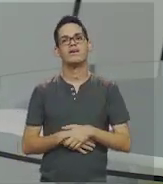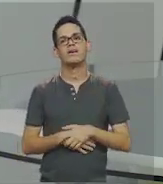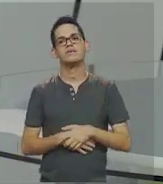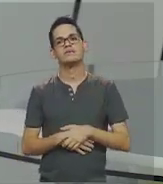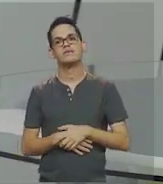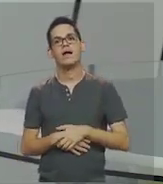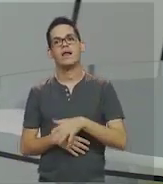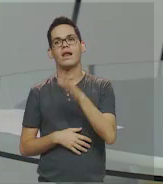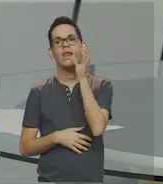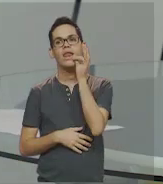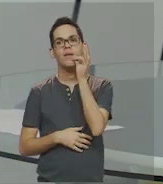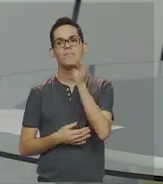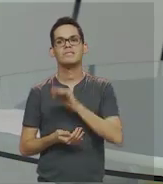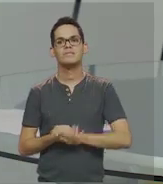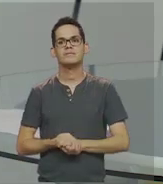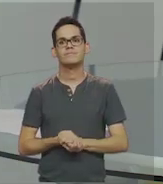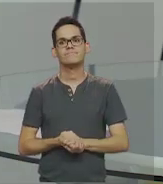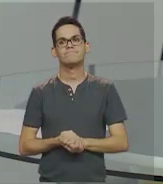do lápis